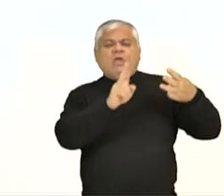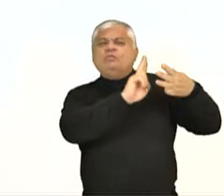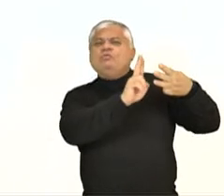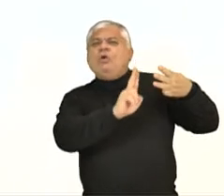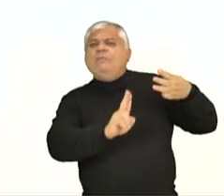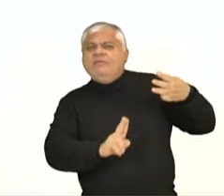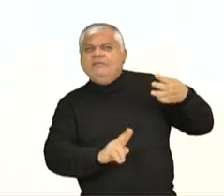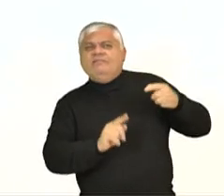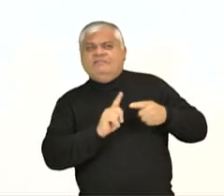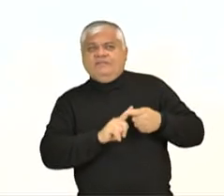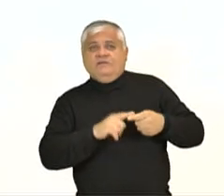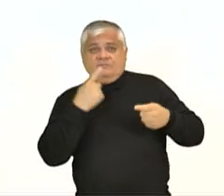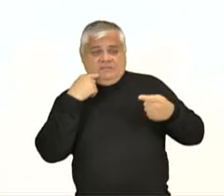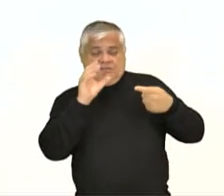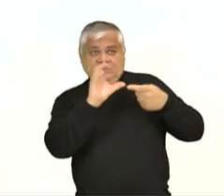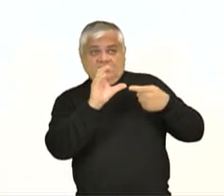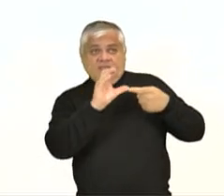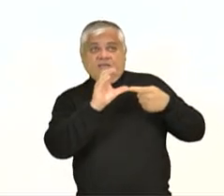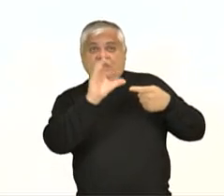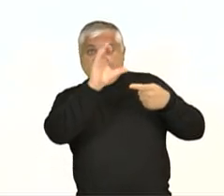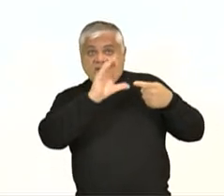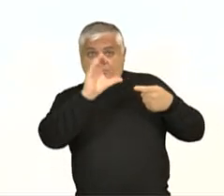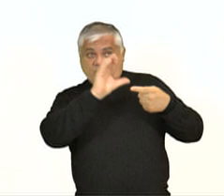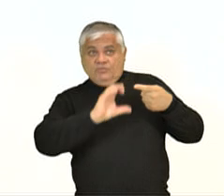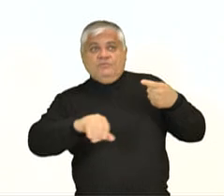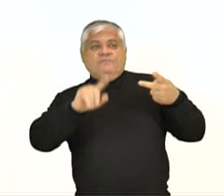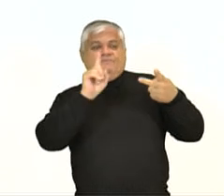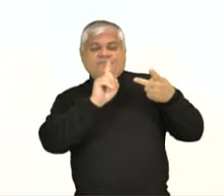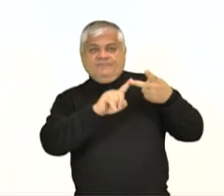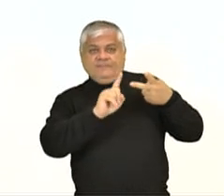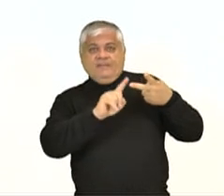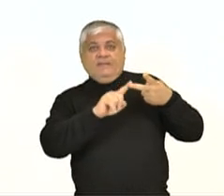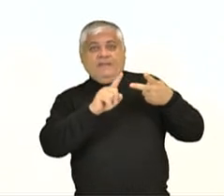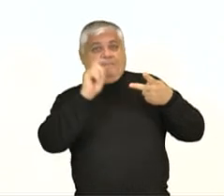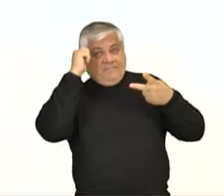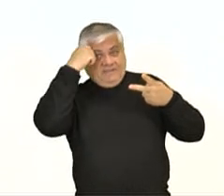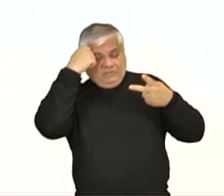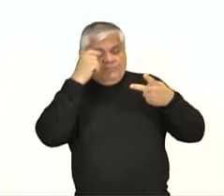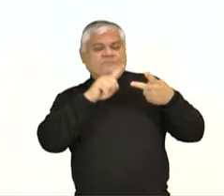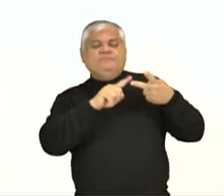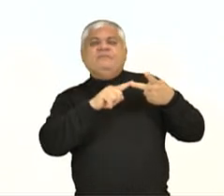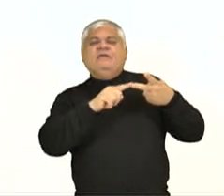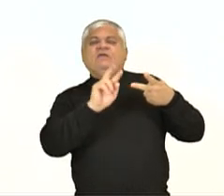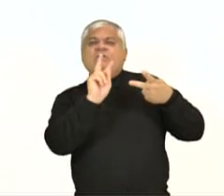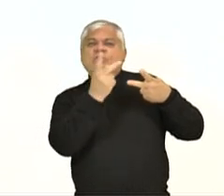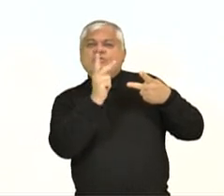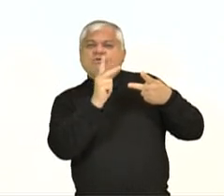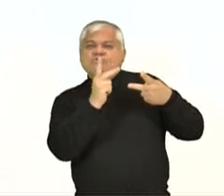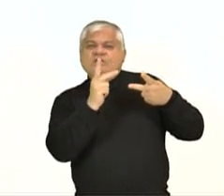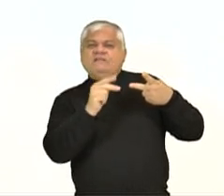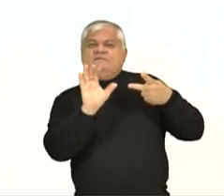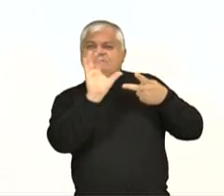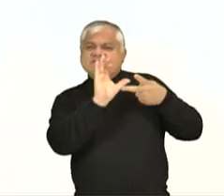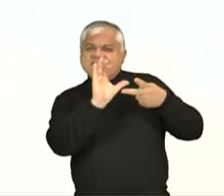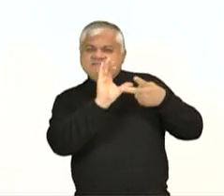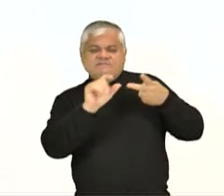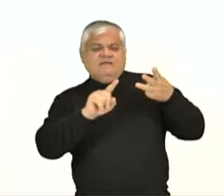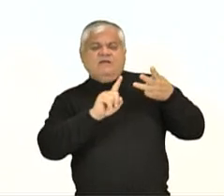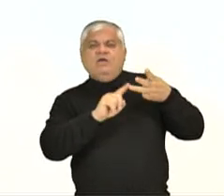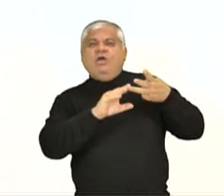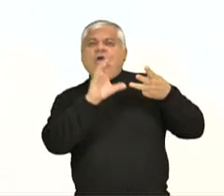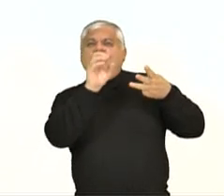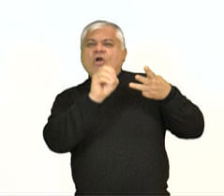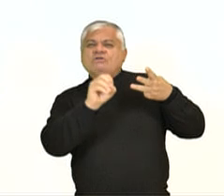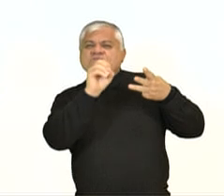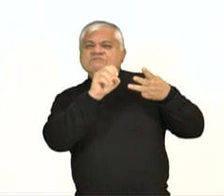composto. Observamos, nós temos então carbonos, as bolinhas pretas, hidrogênio, as bolinhas cinzas, oxigênio,